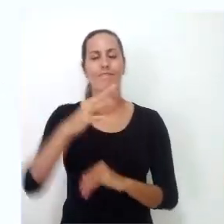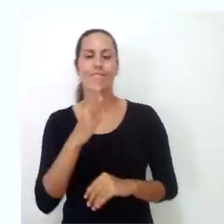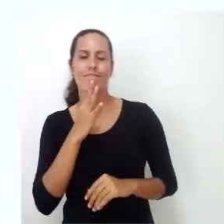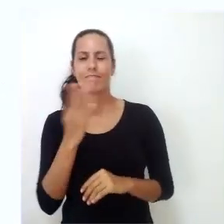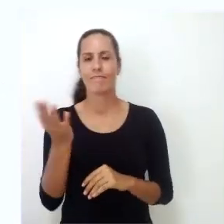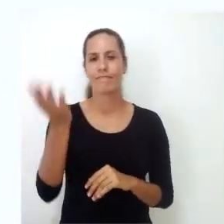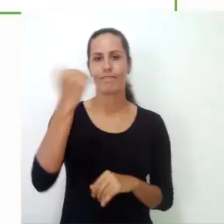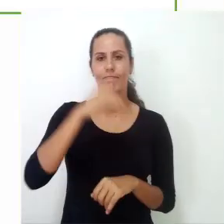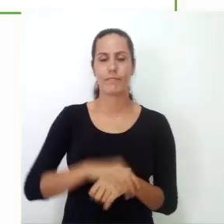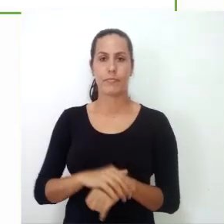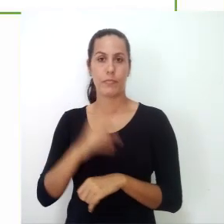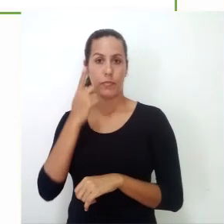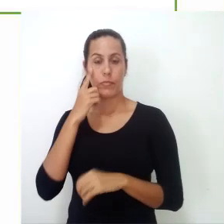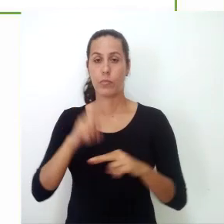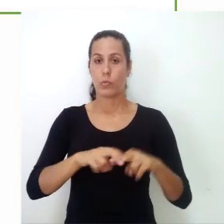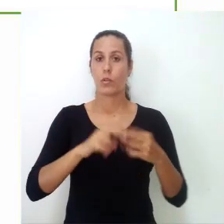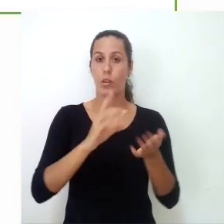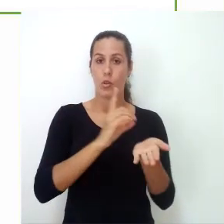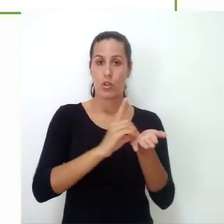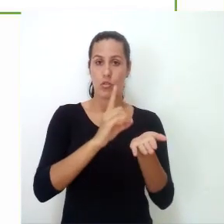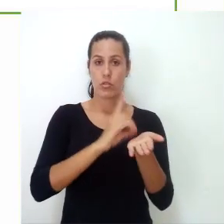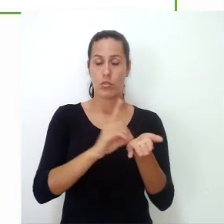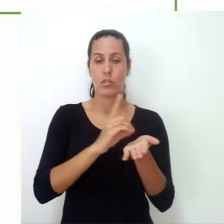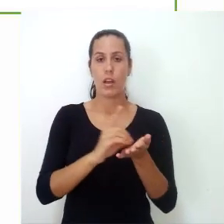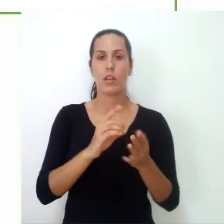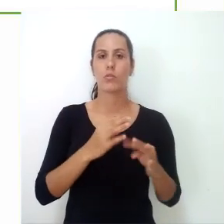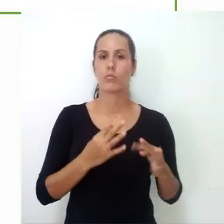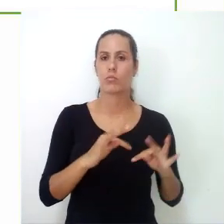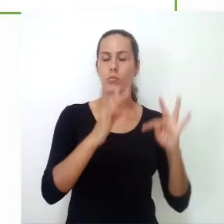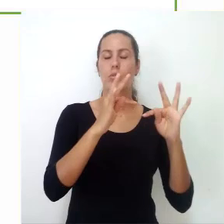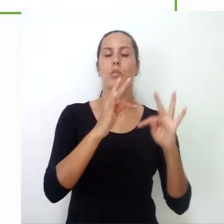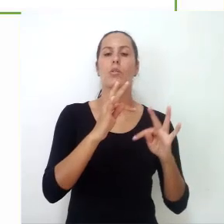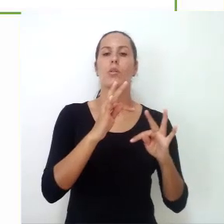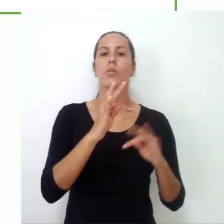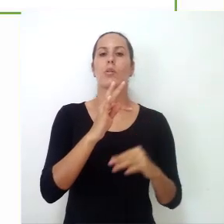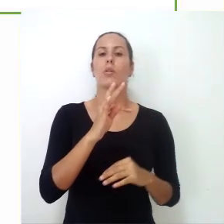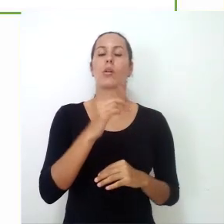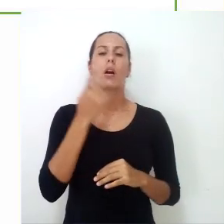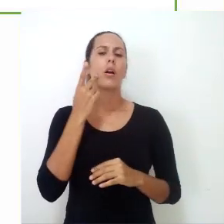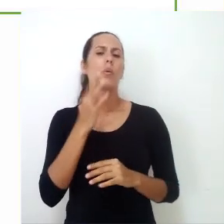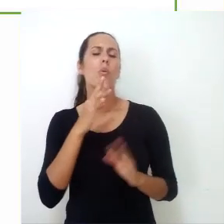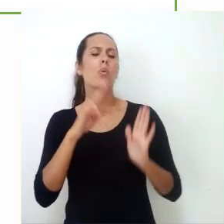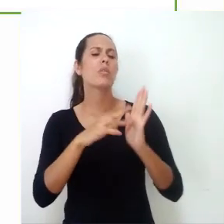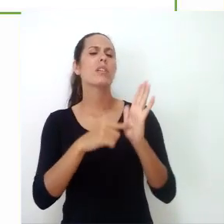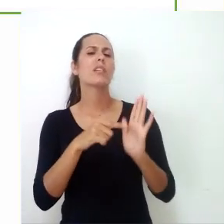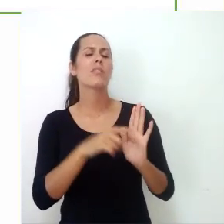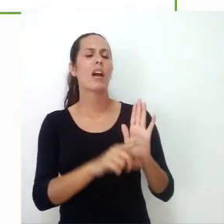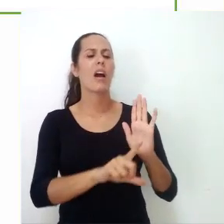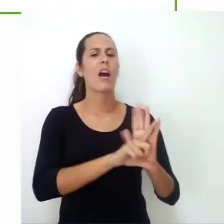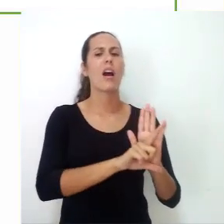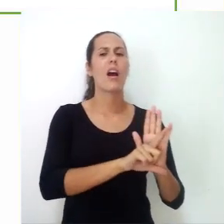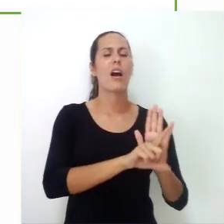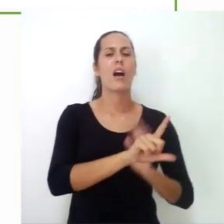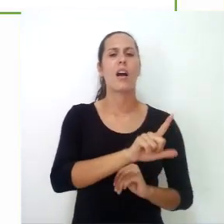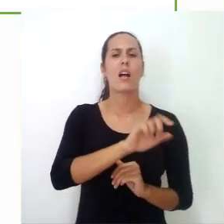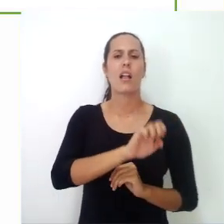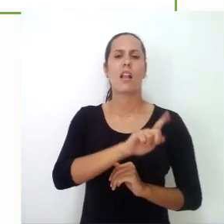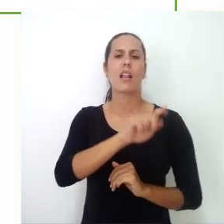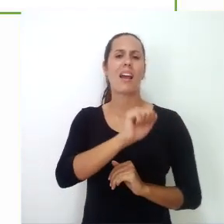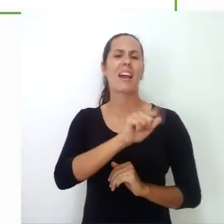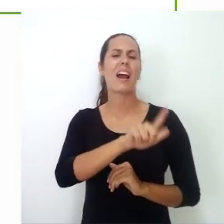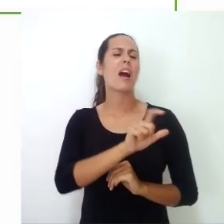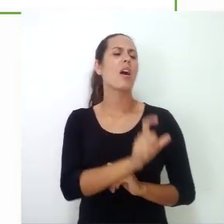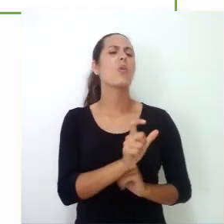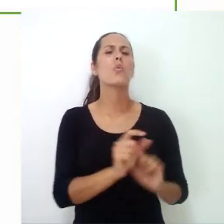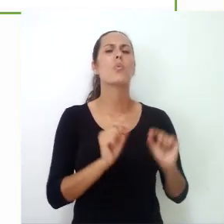legais. Vamos lá. Segundo o Dicionário Eletrônico de 2009, nós temos o seguinte: significado de legal também